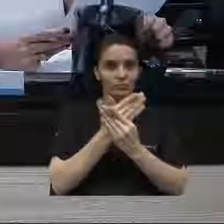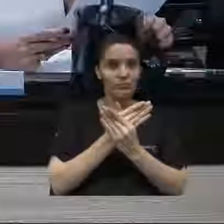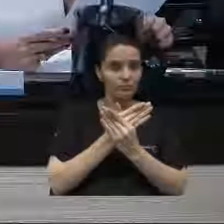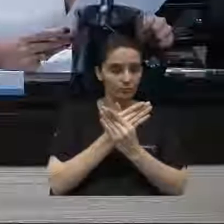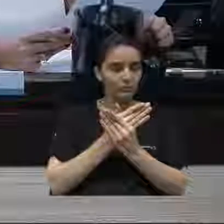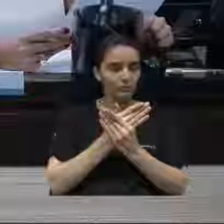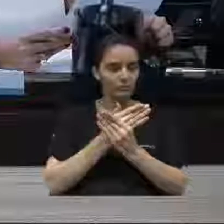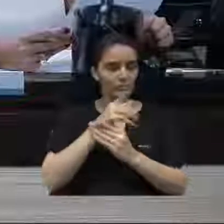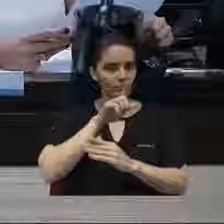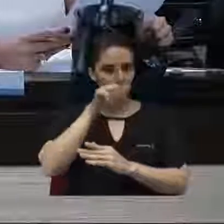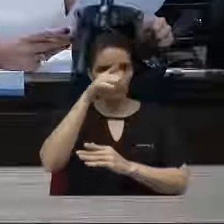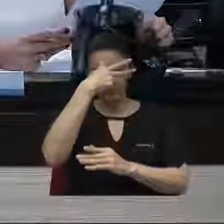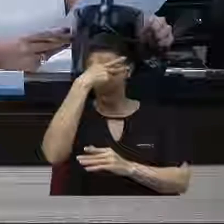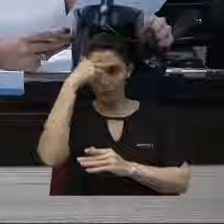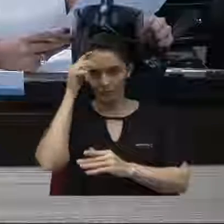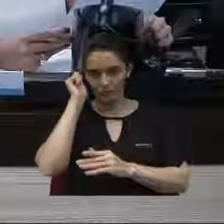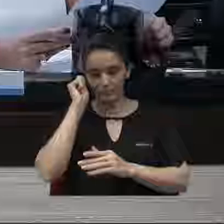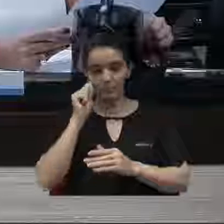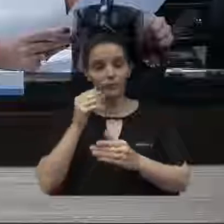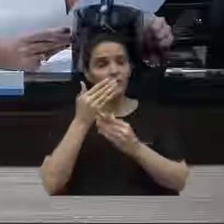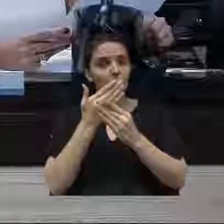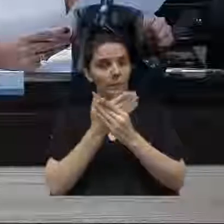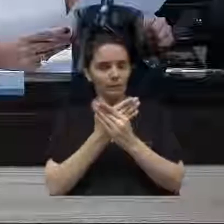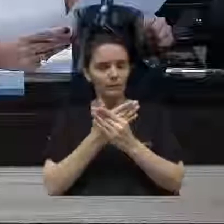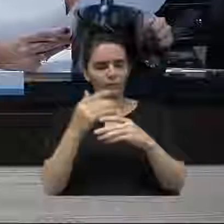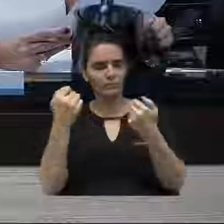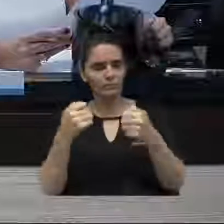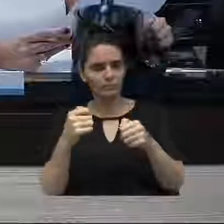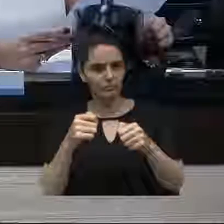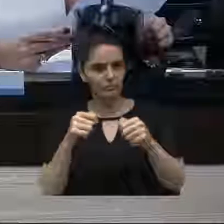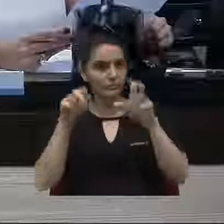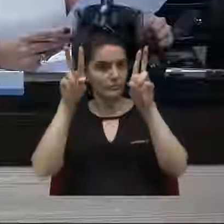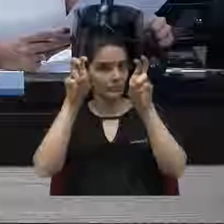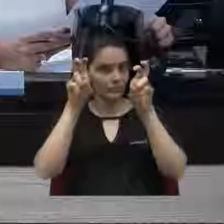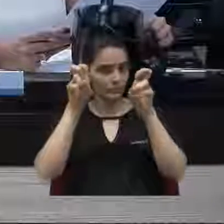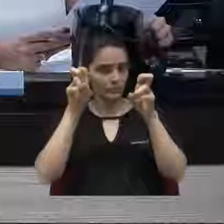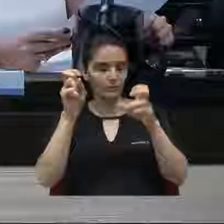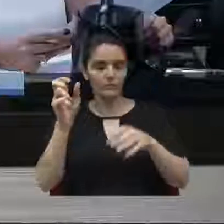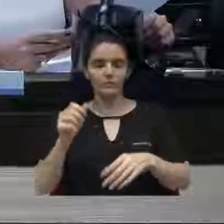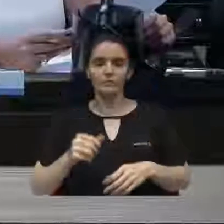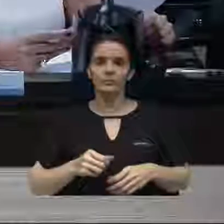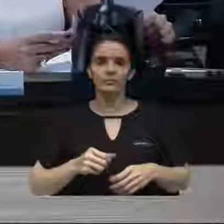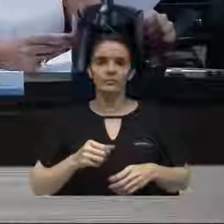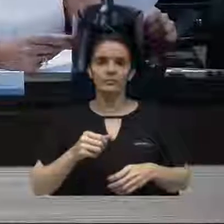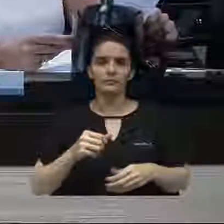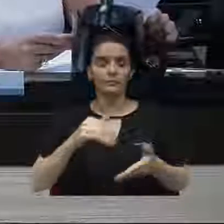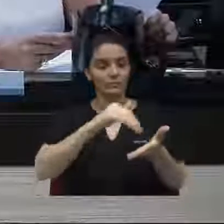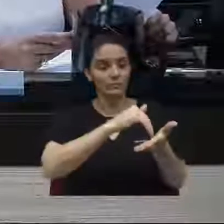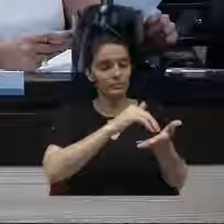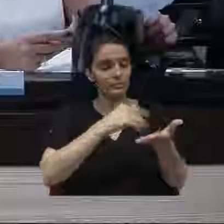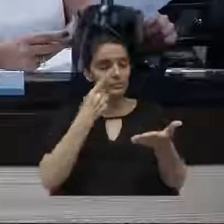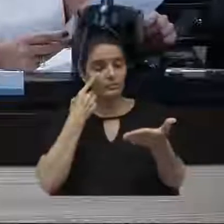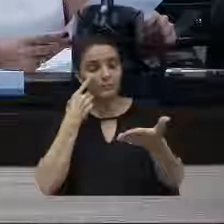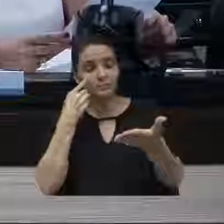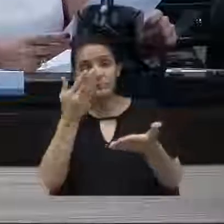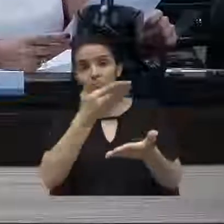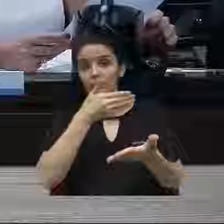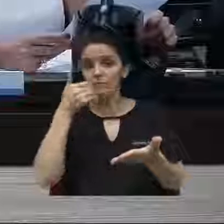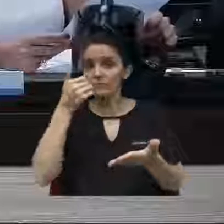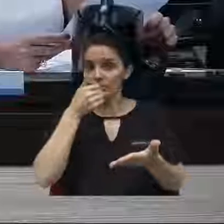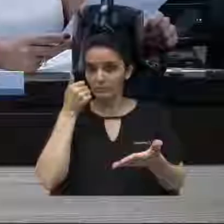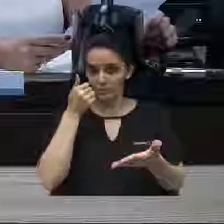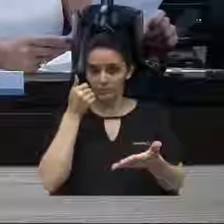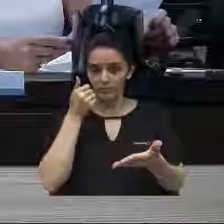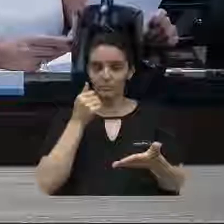protocolados nesta Prefeitura Municipal merecerem uma análise mais apurada por parte das secretarias municipais e autarquias